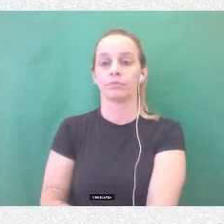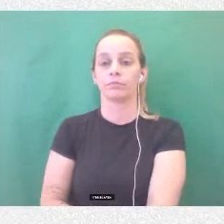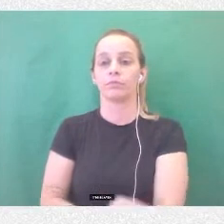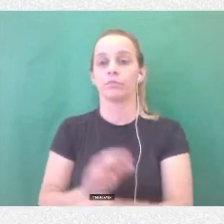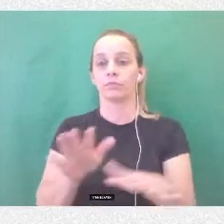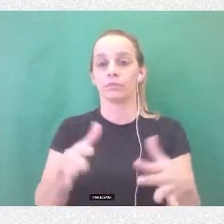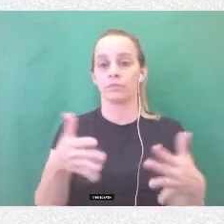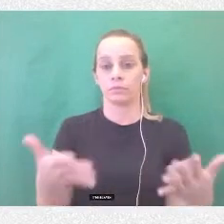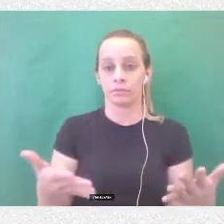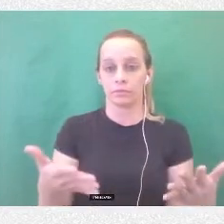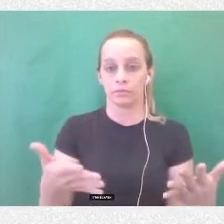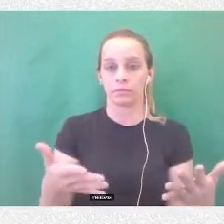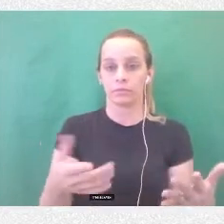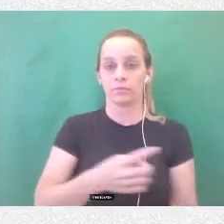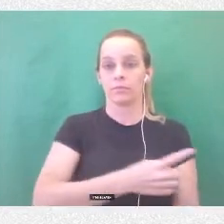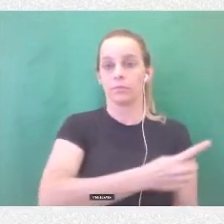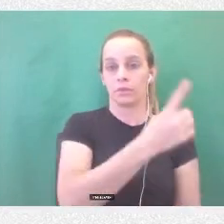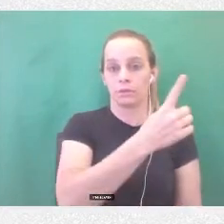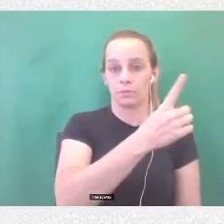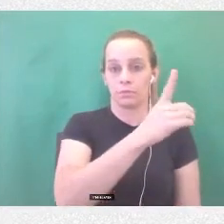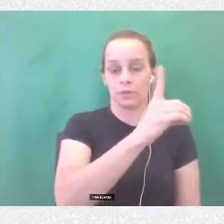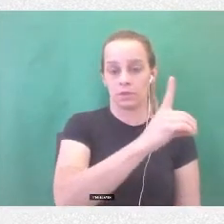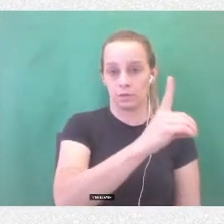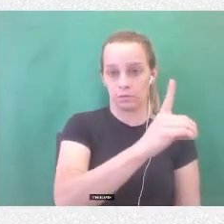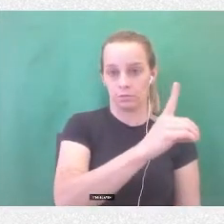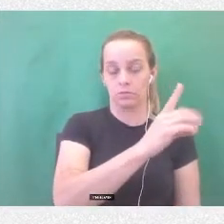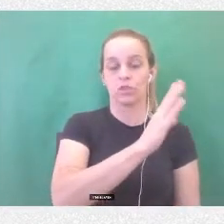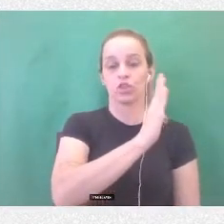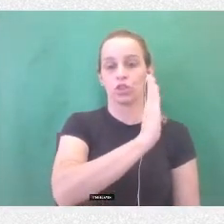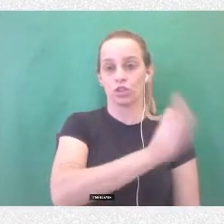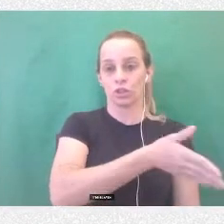Em termos de primeira dose vacinal, nós temos